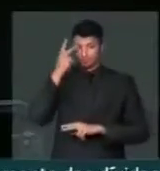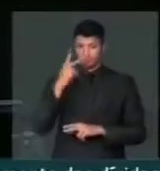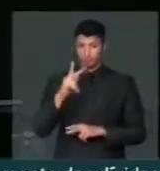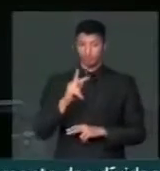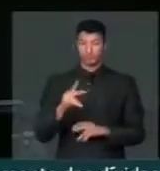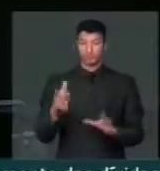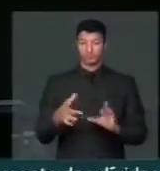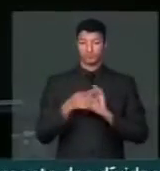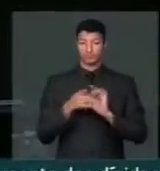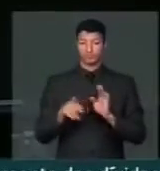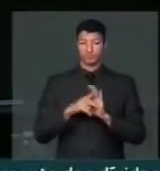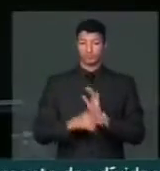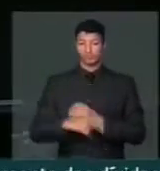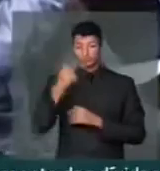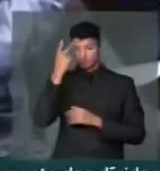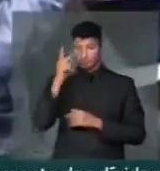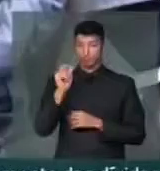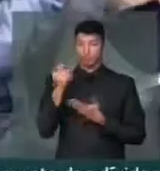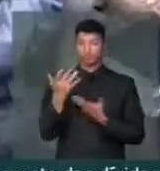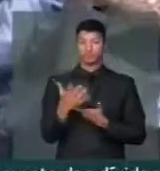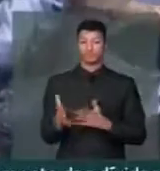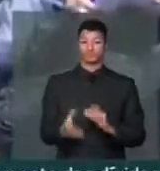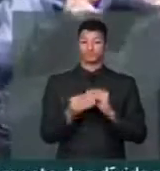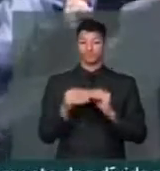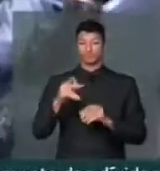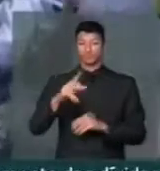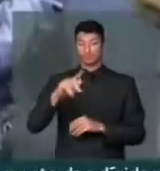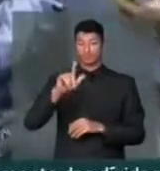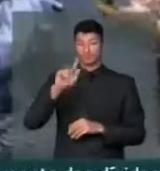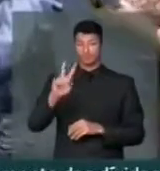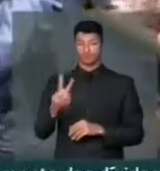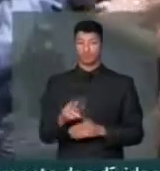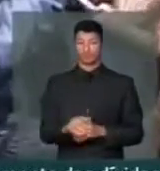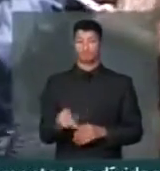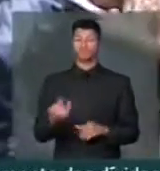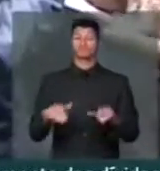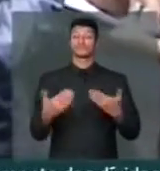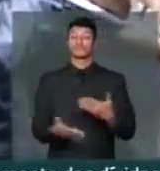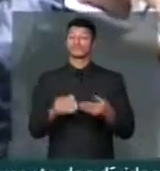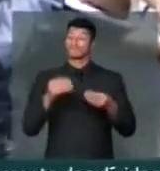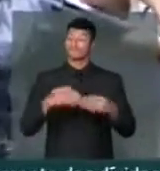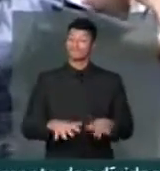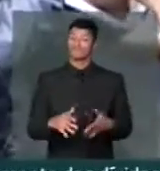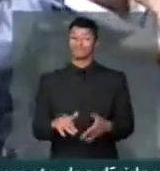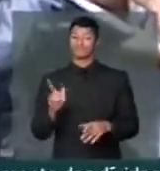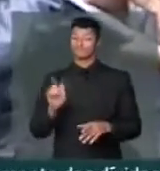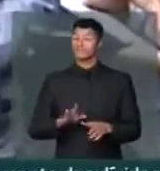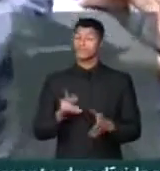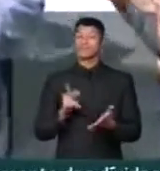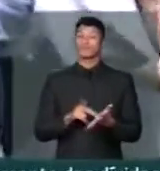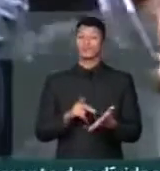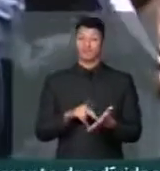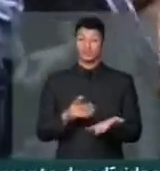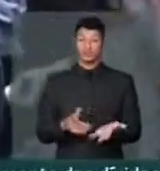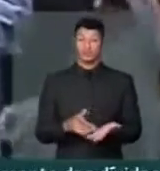a aglutinativa, para o que se quer emendar no PLV. E aí é um desastre, é um